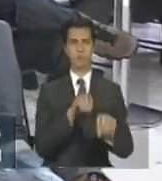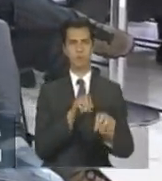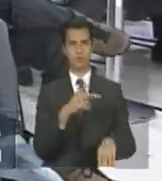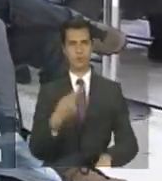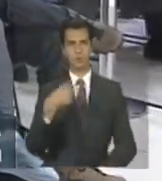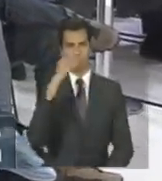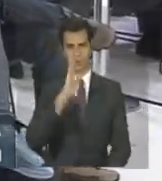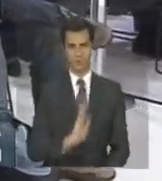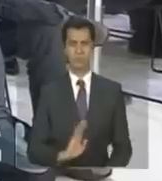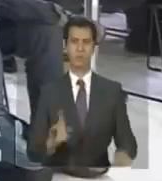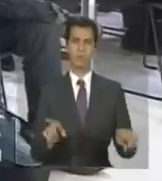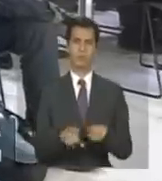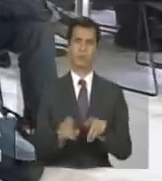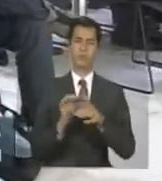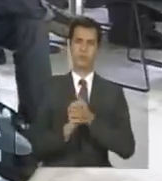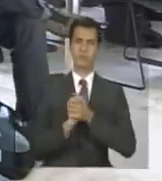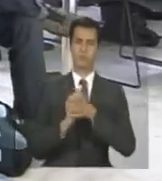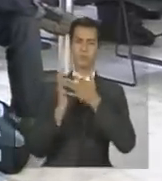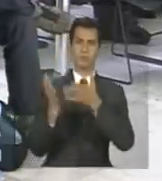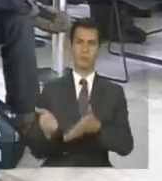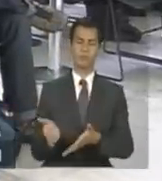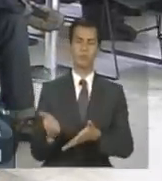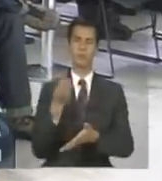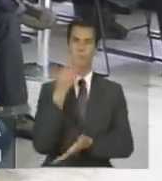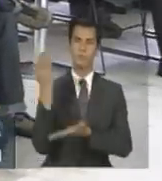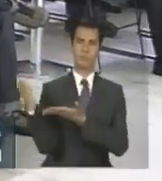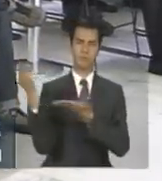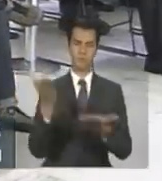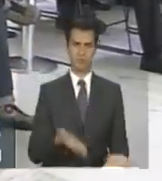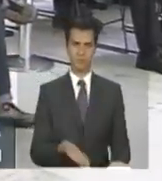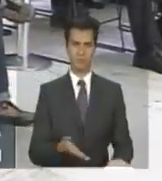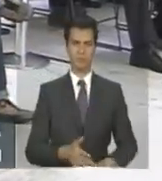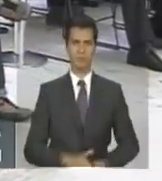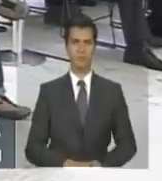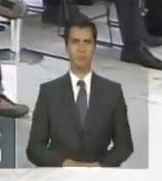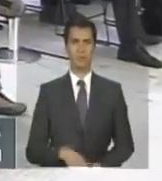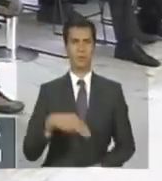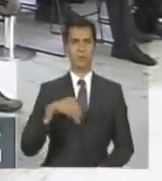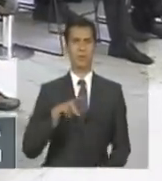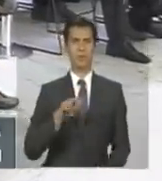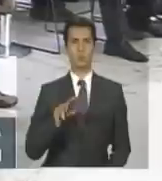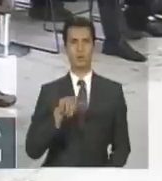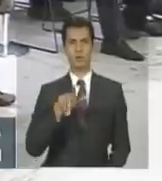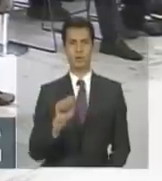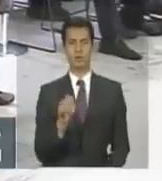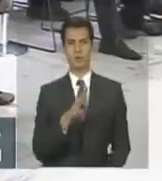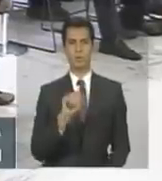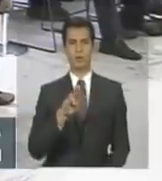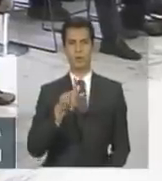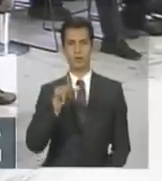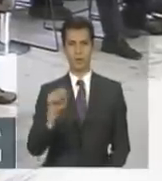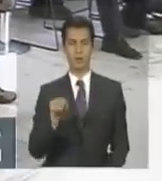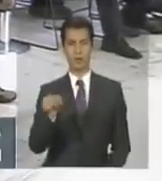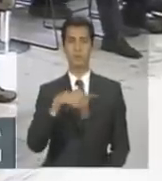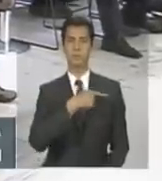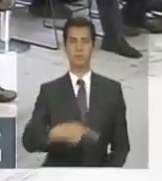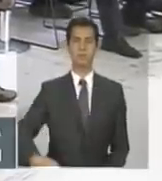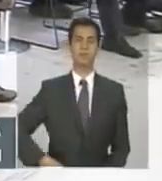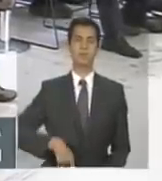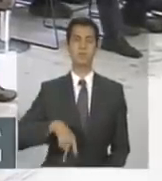Brasil. Cumprimentar também e dar as boas-vindas para Manuela Braga, presidente da